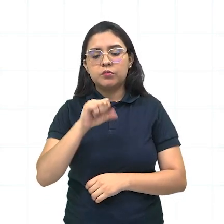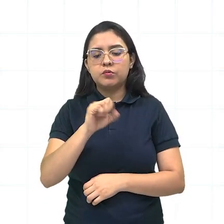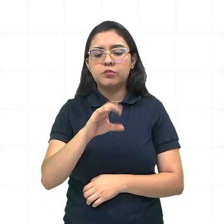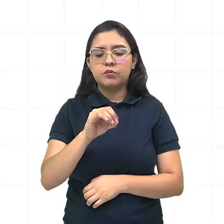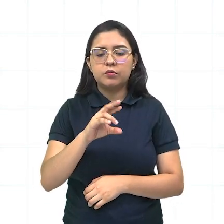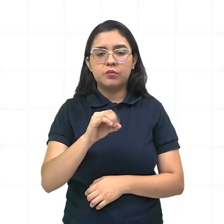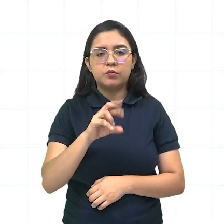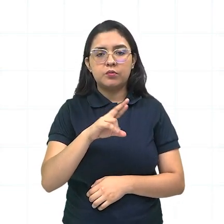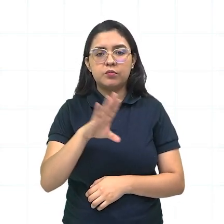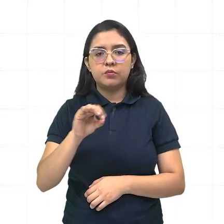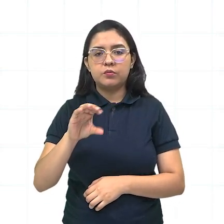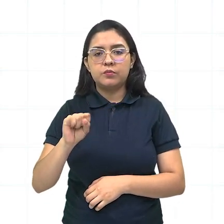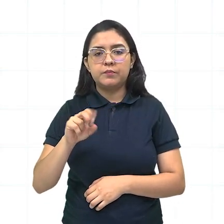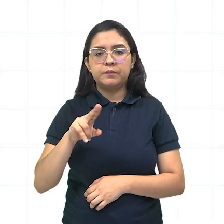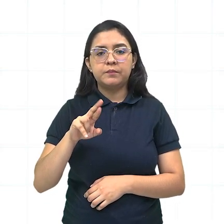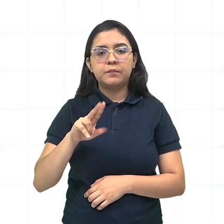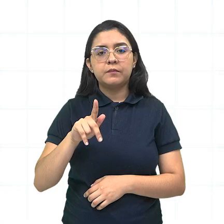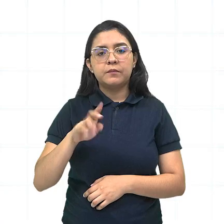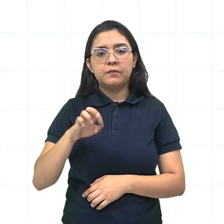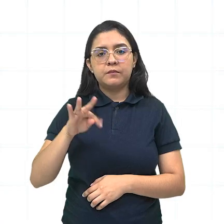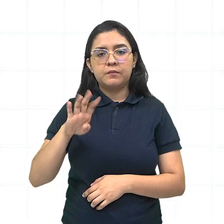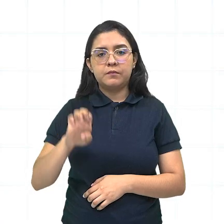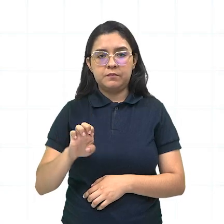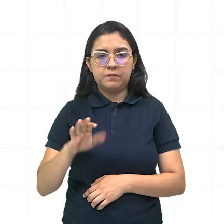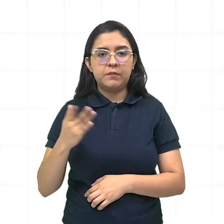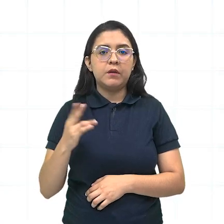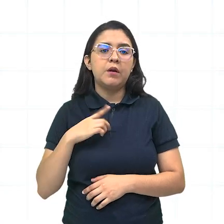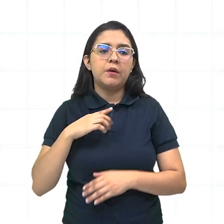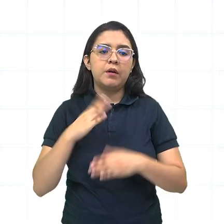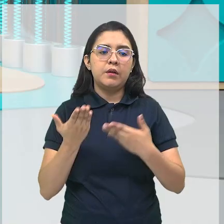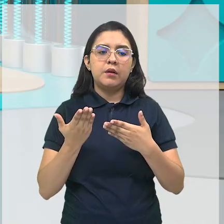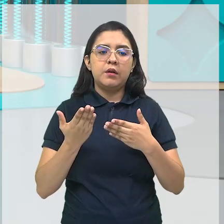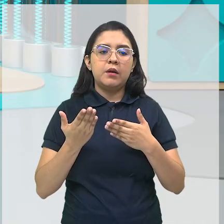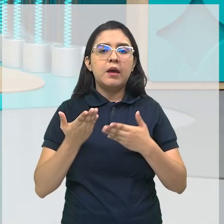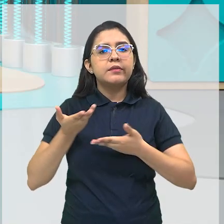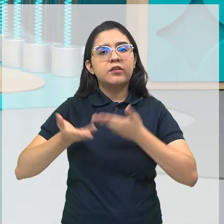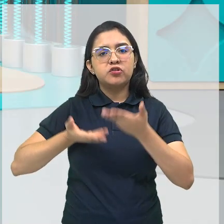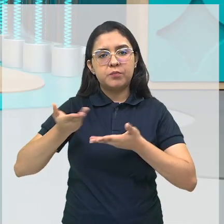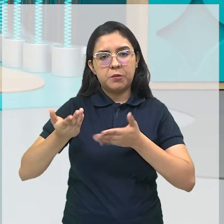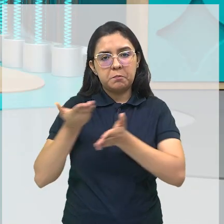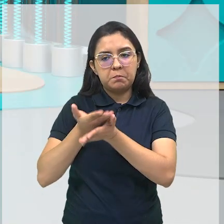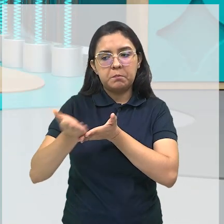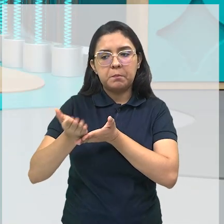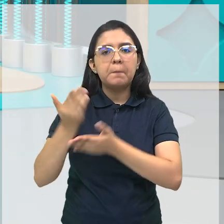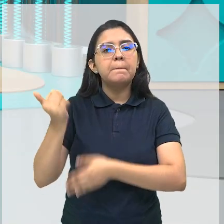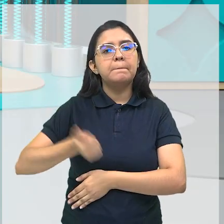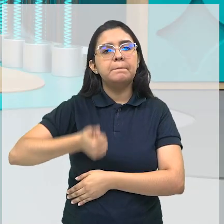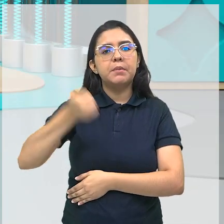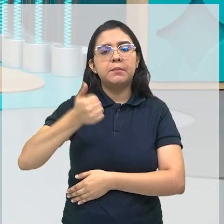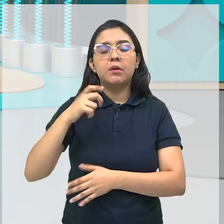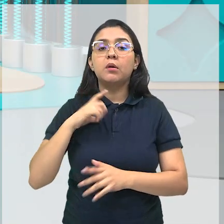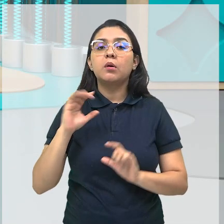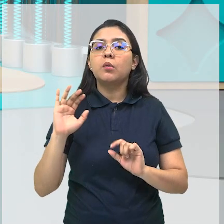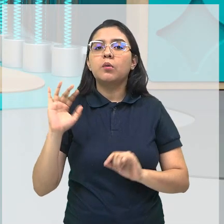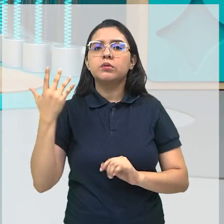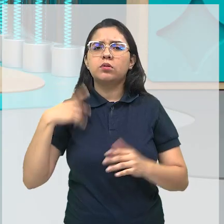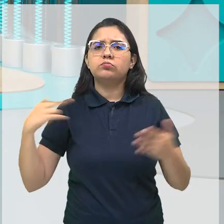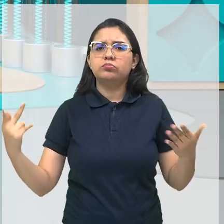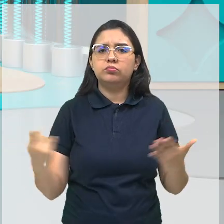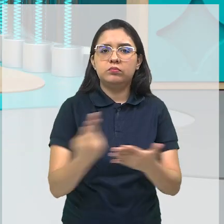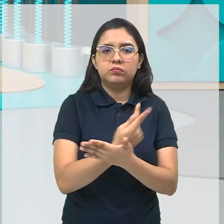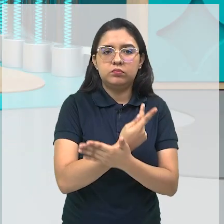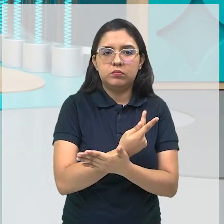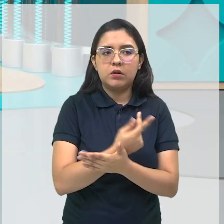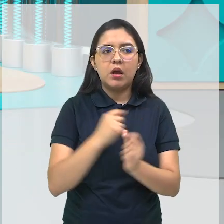urgentes, vão ser aquele atendimento inicial. Aconteceu o acidente, é claro